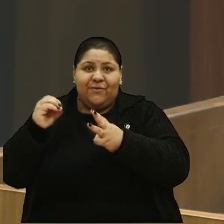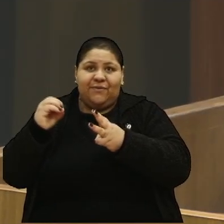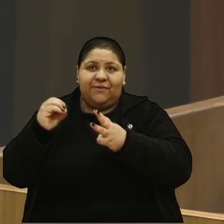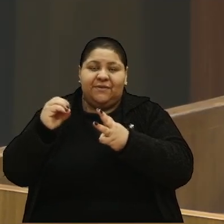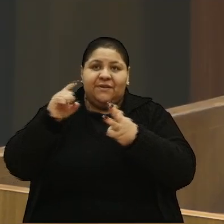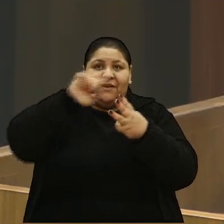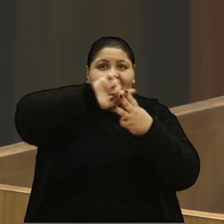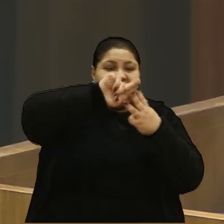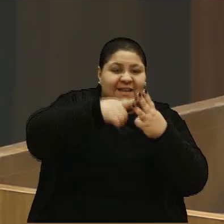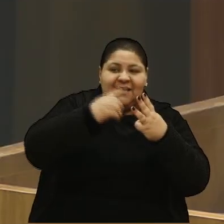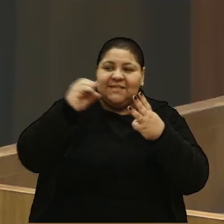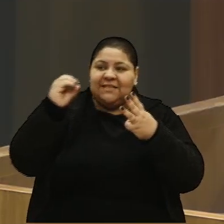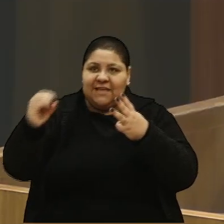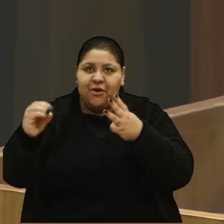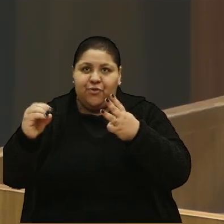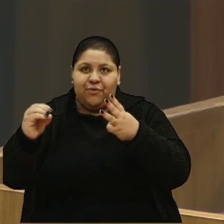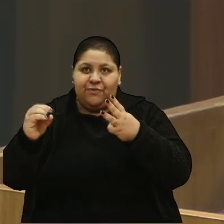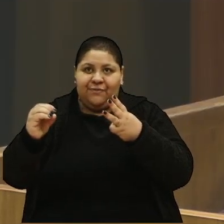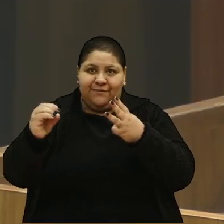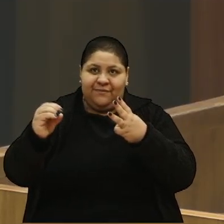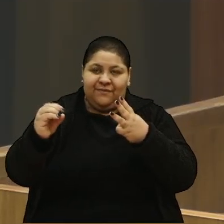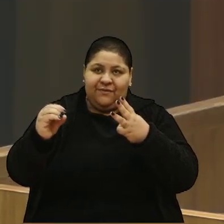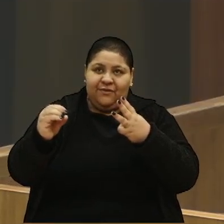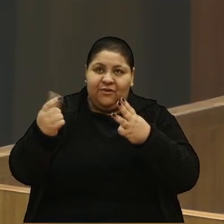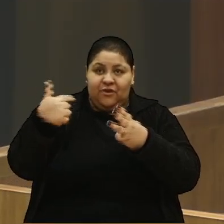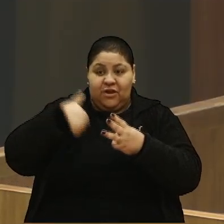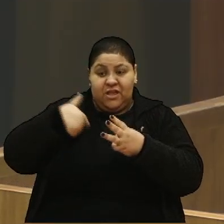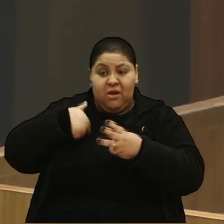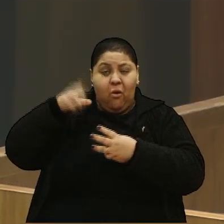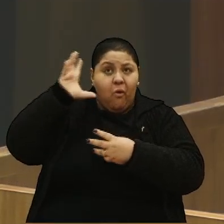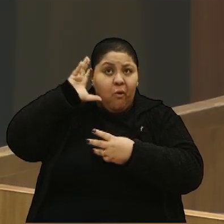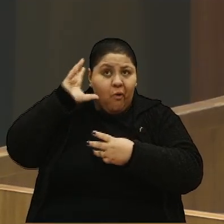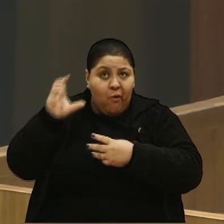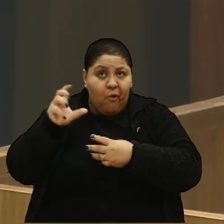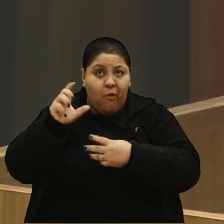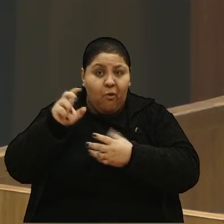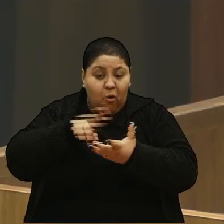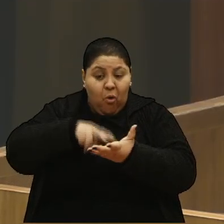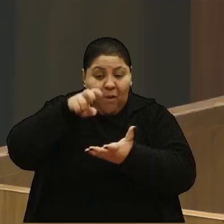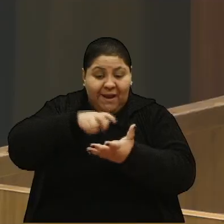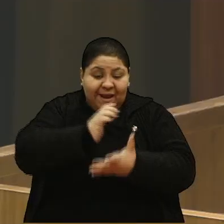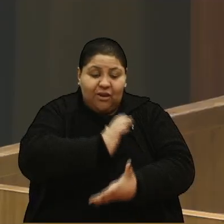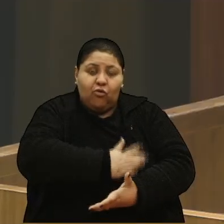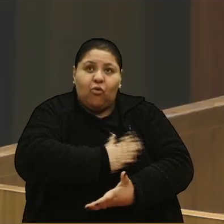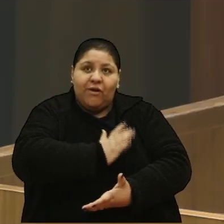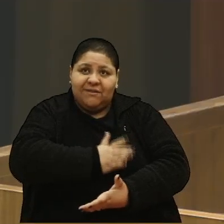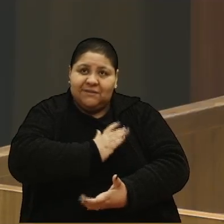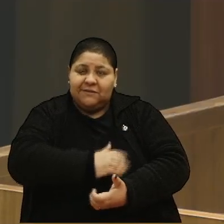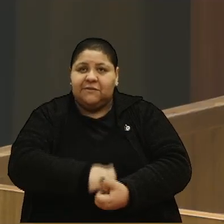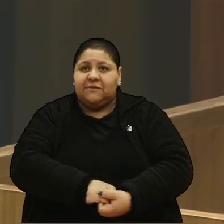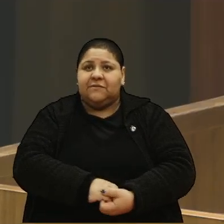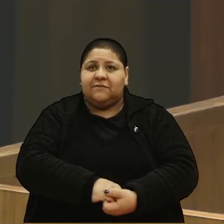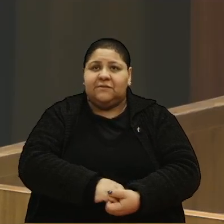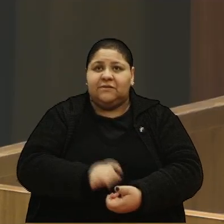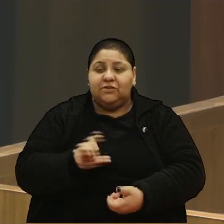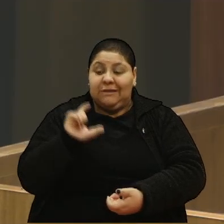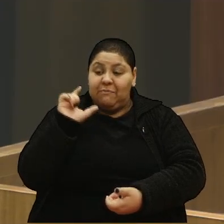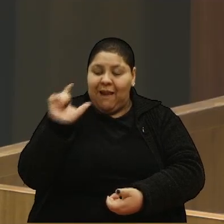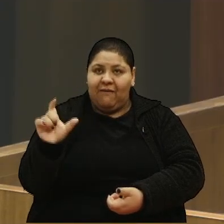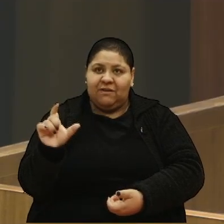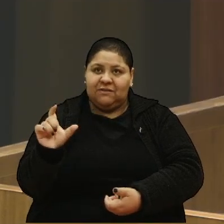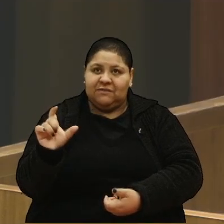Foram 3-0. E eu ouvi, com a alegria do coração, né, as